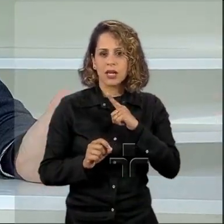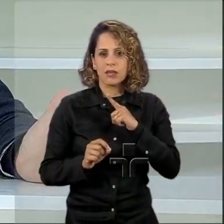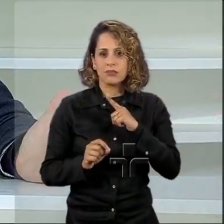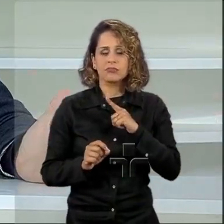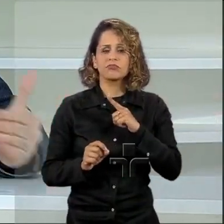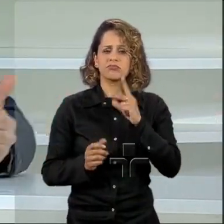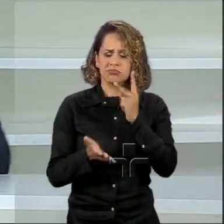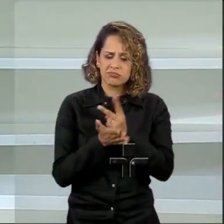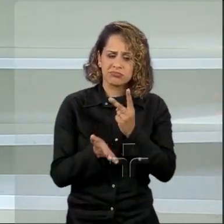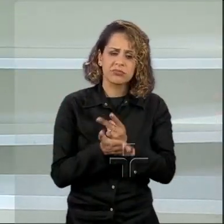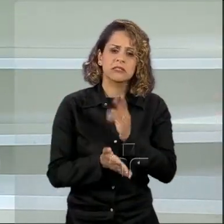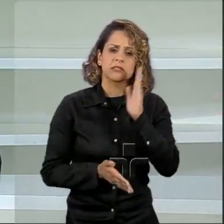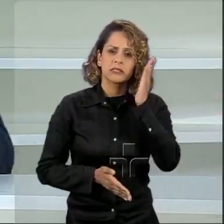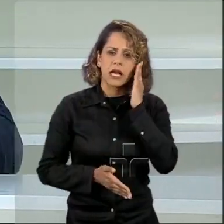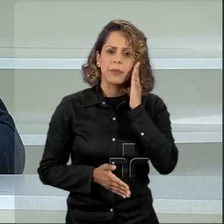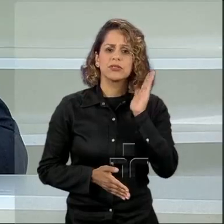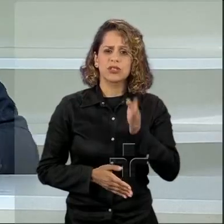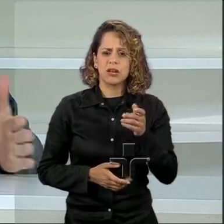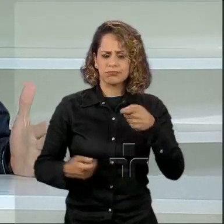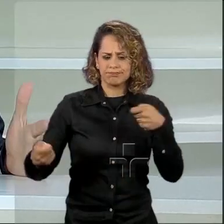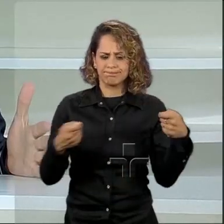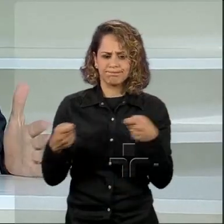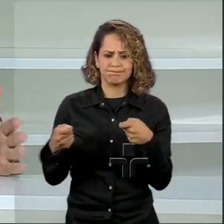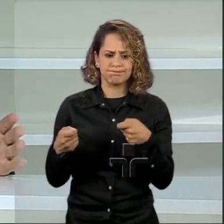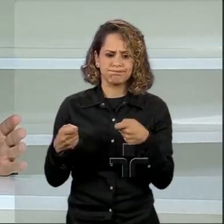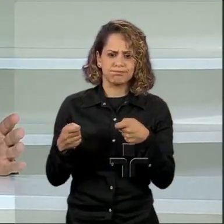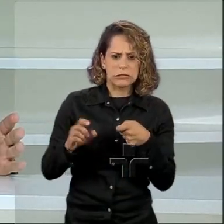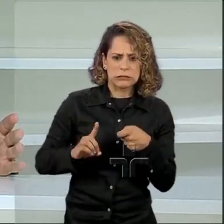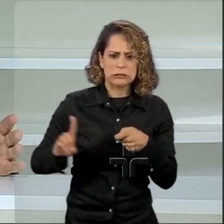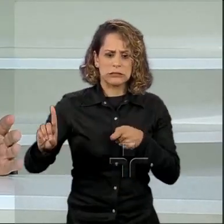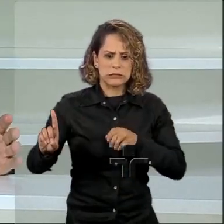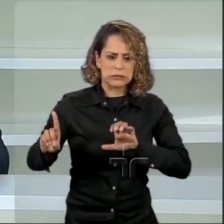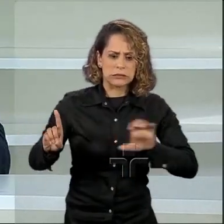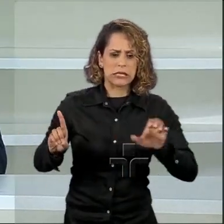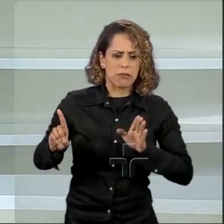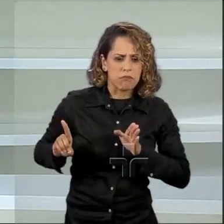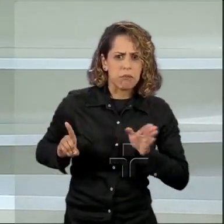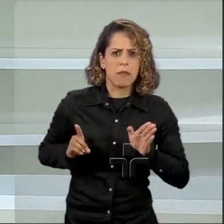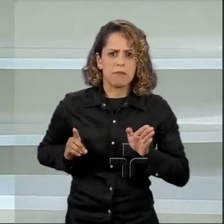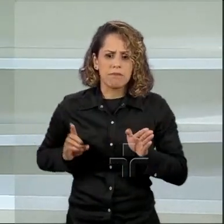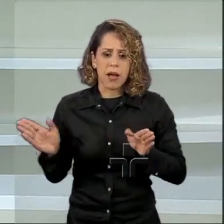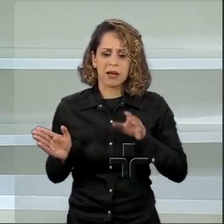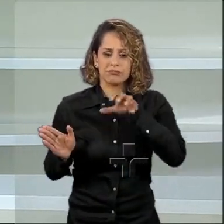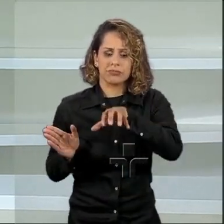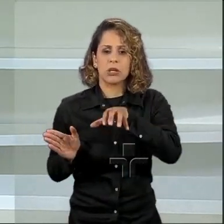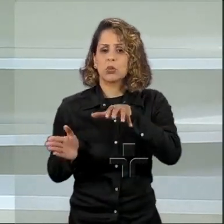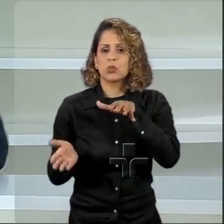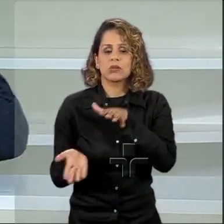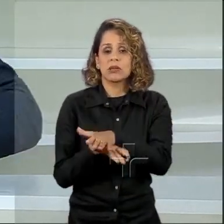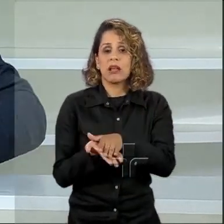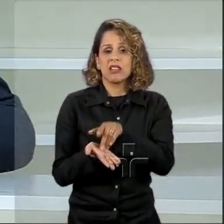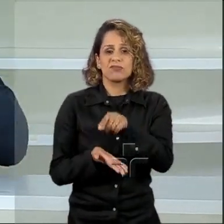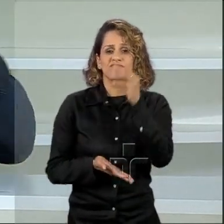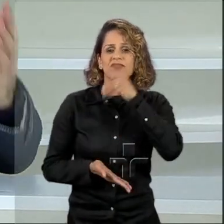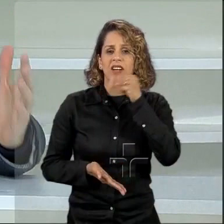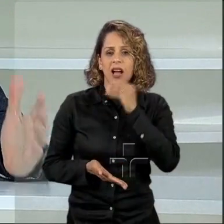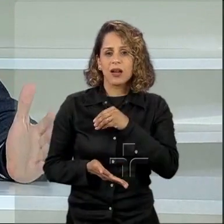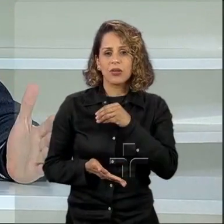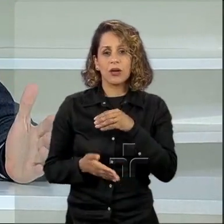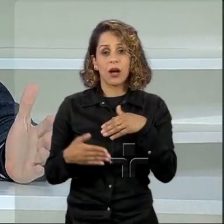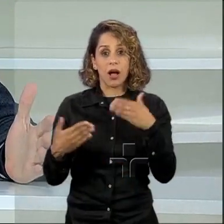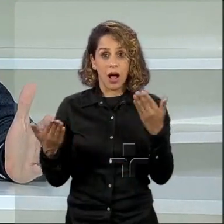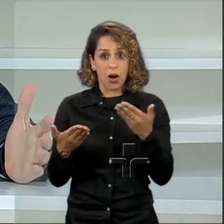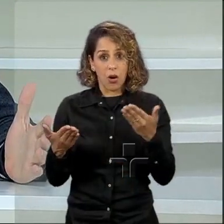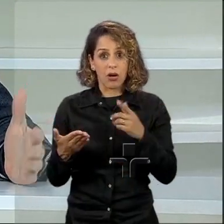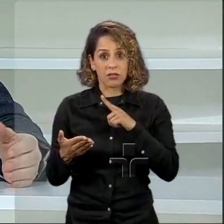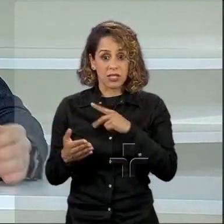Esse que está acontecendo. Agora, o problema é o seguinte, ir pelos extremos no primeiro turno é uma coisa. Ir pelos extremos no segundo turno significa que se nem no segundo turno a